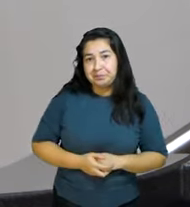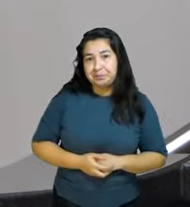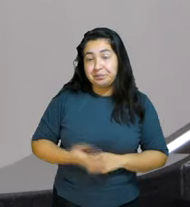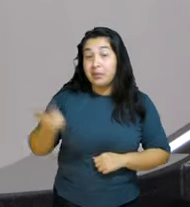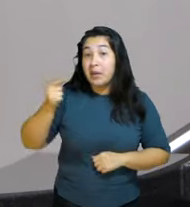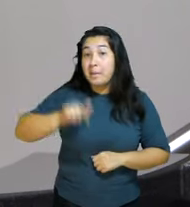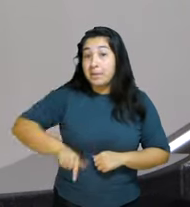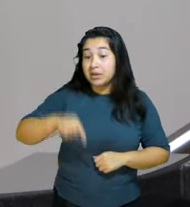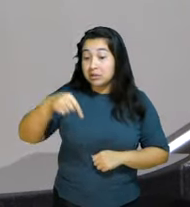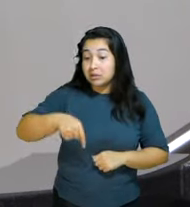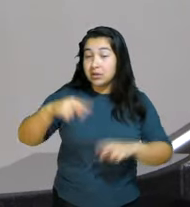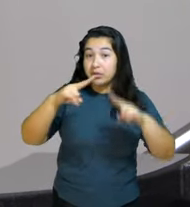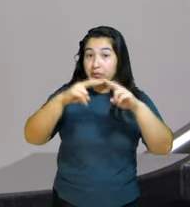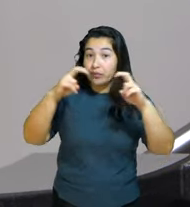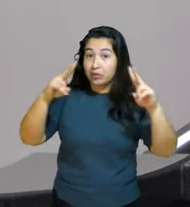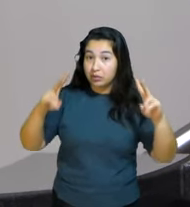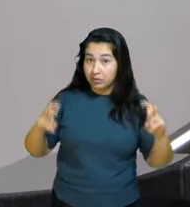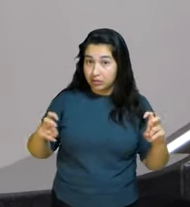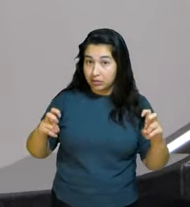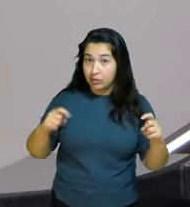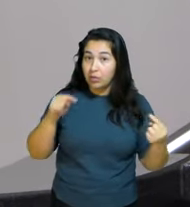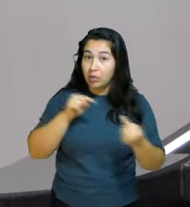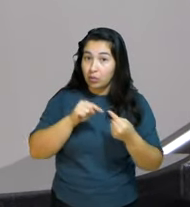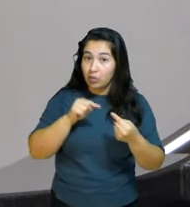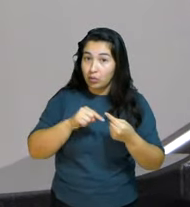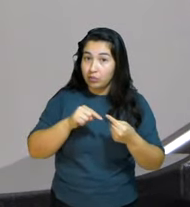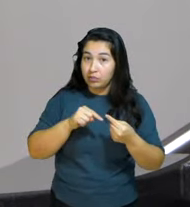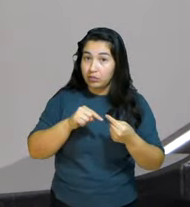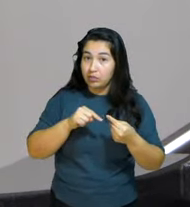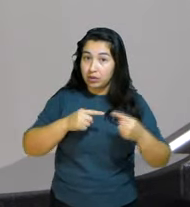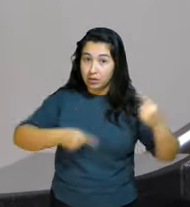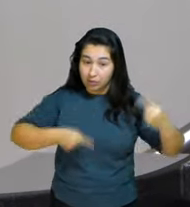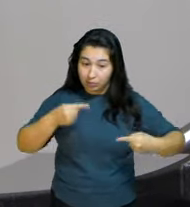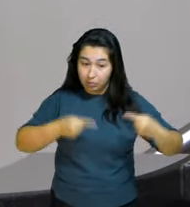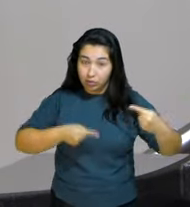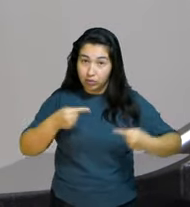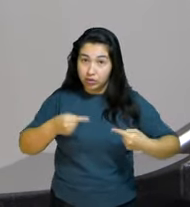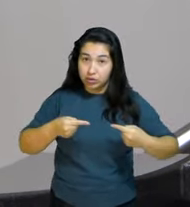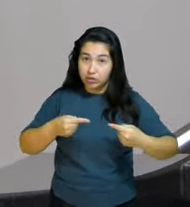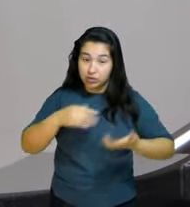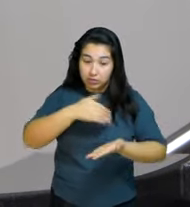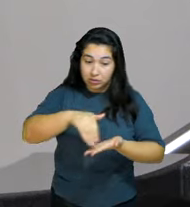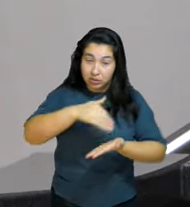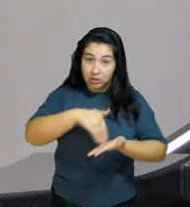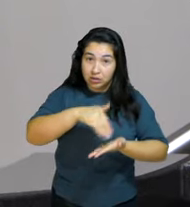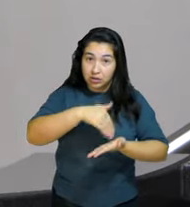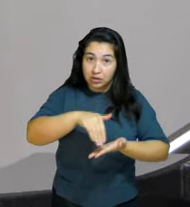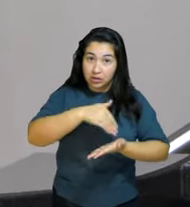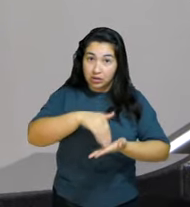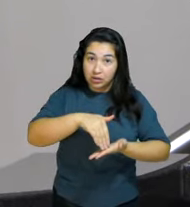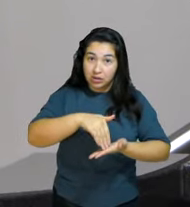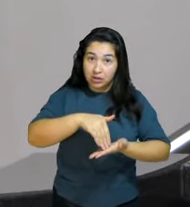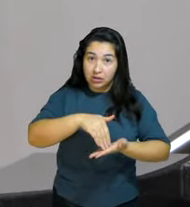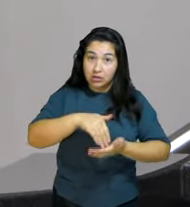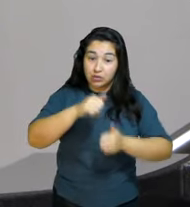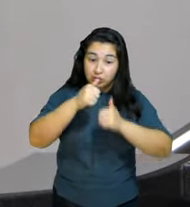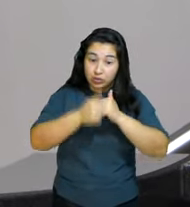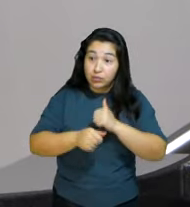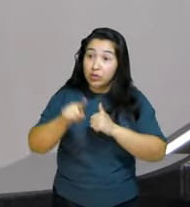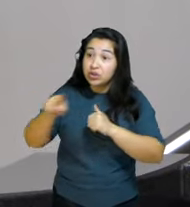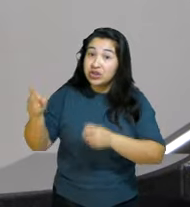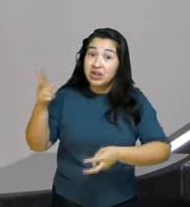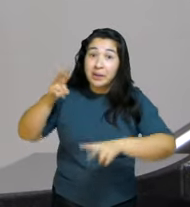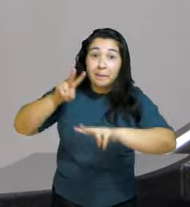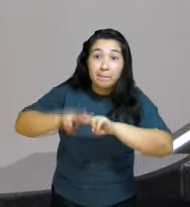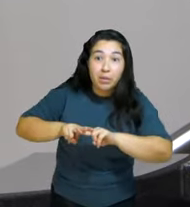cidade de Florianópolis o secretário de Esportes, preso nesse momento, por desvios de recurso, inclusive com entidades